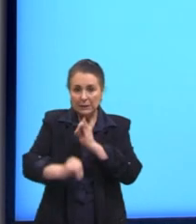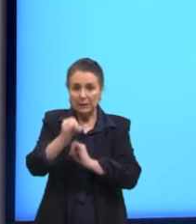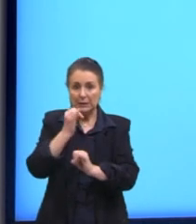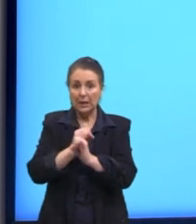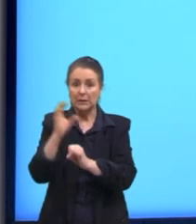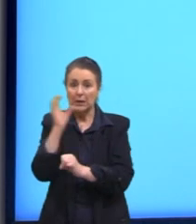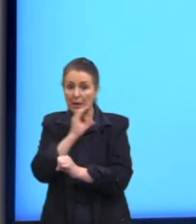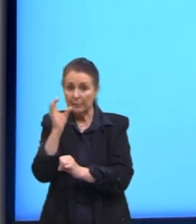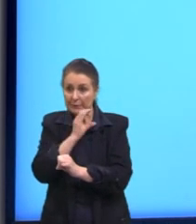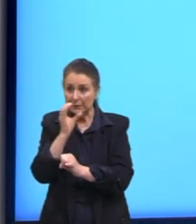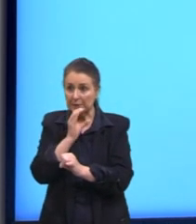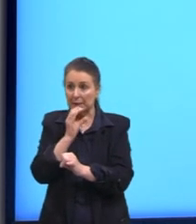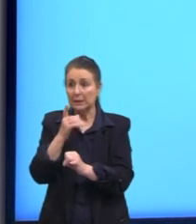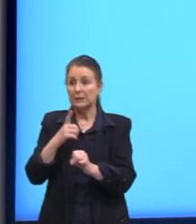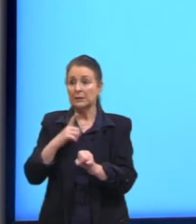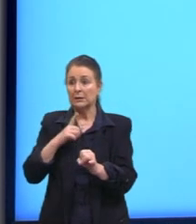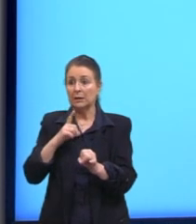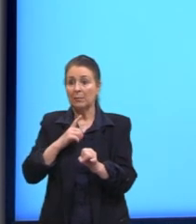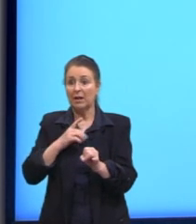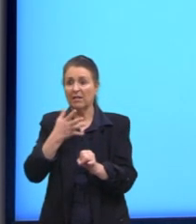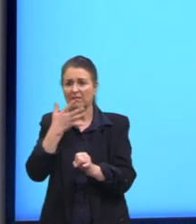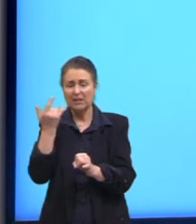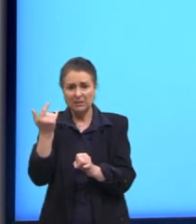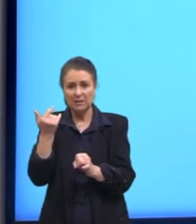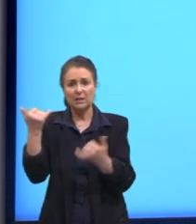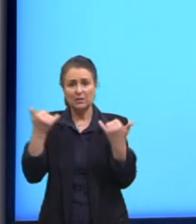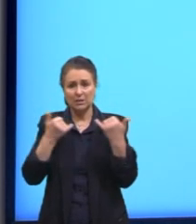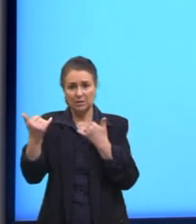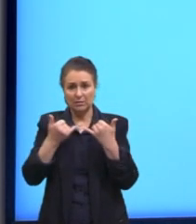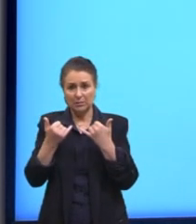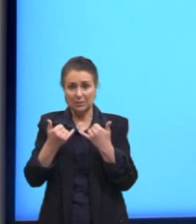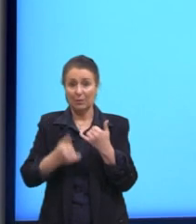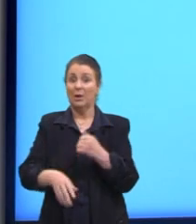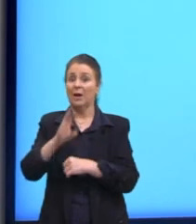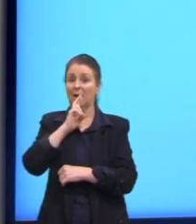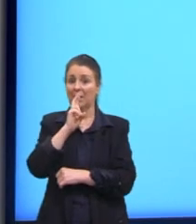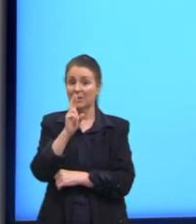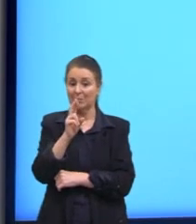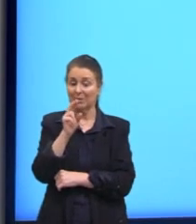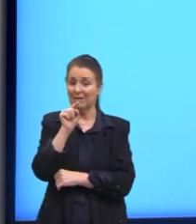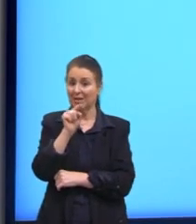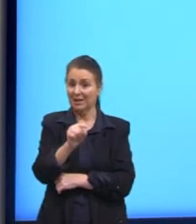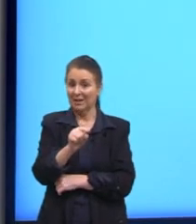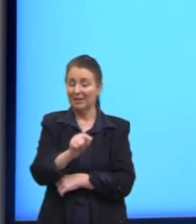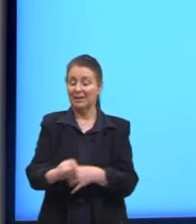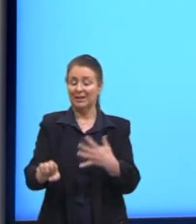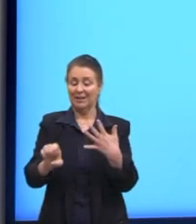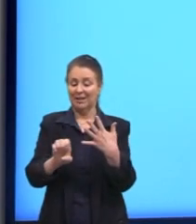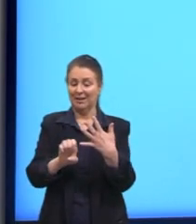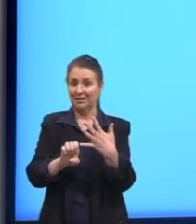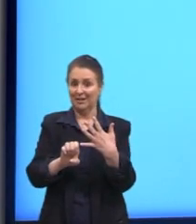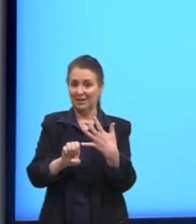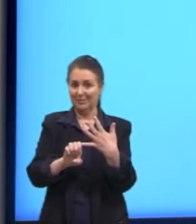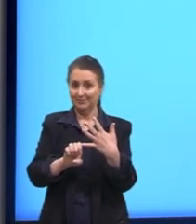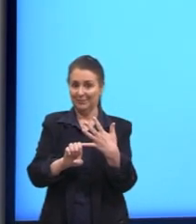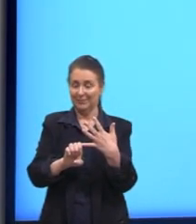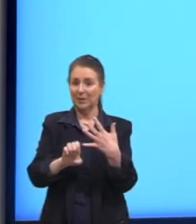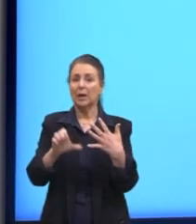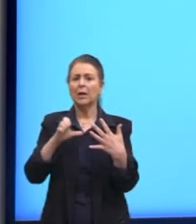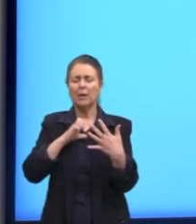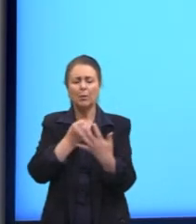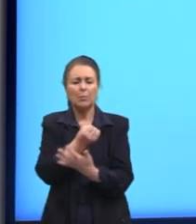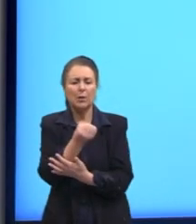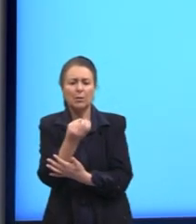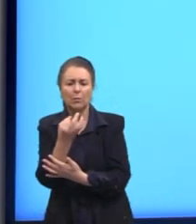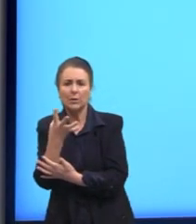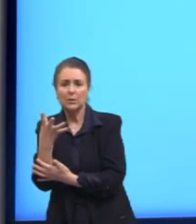e à facilidade com que as informações acontecem? A nossa resposta aqui é a letra E, né? Tendo uma